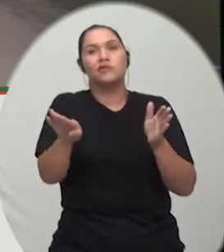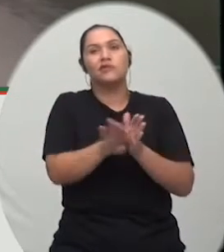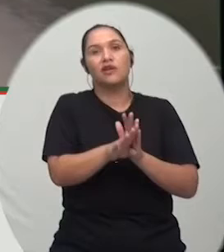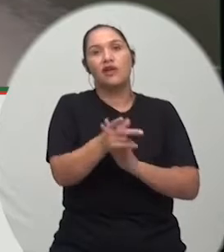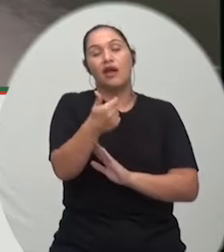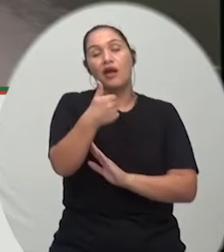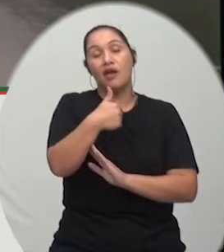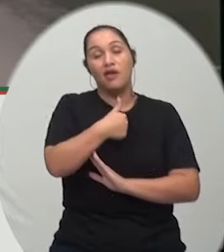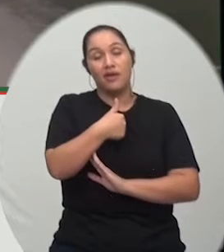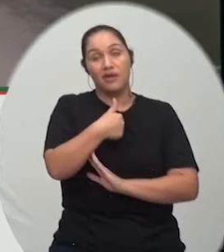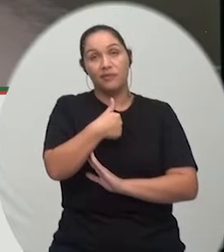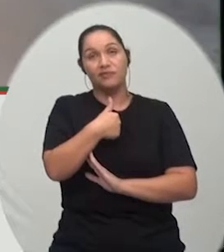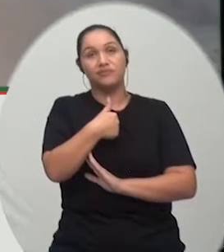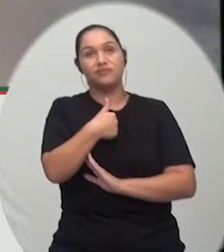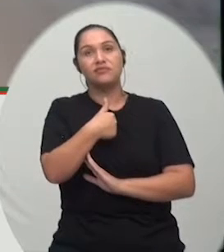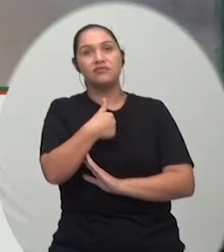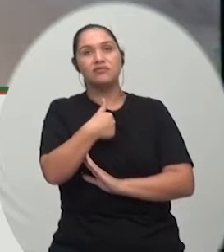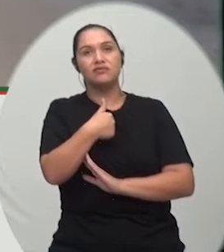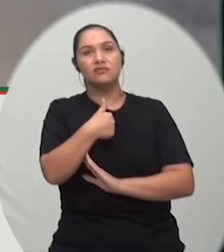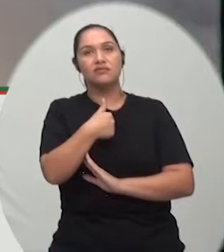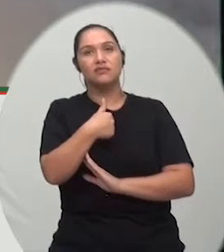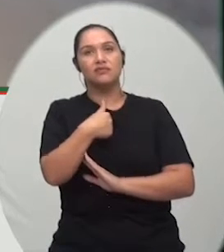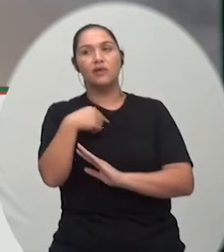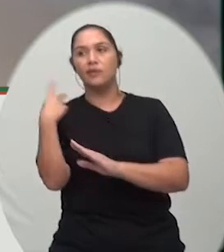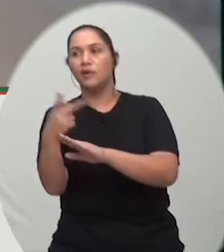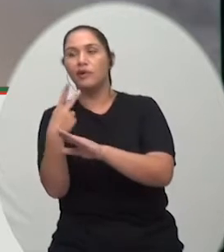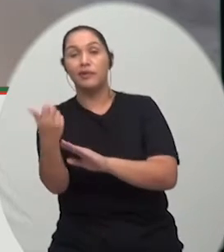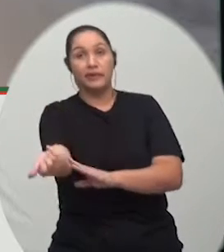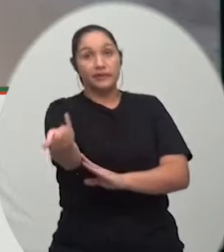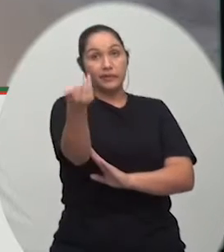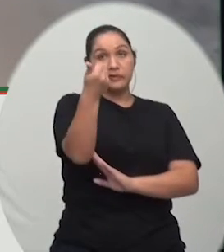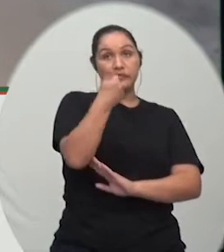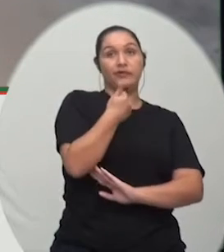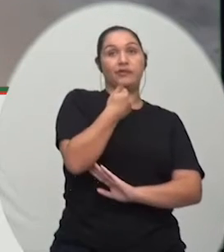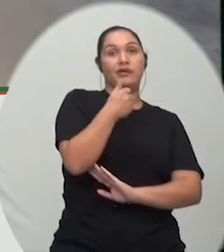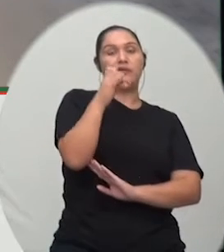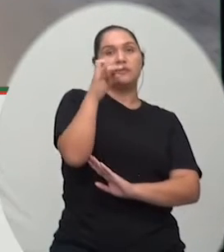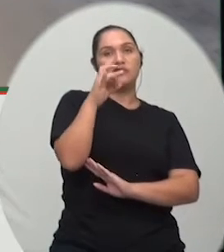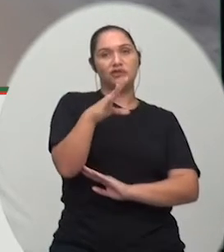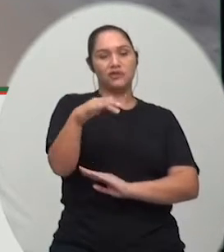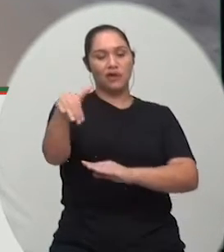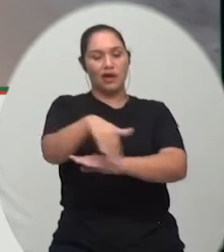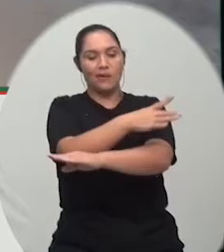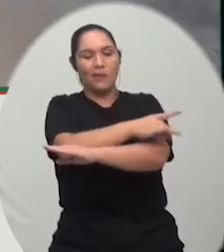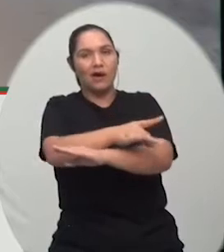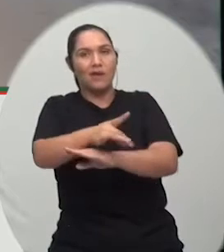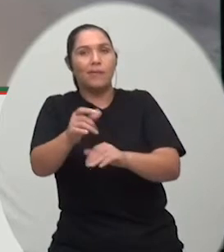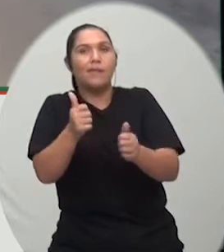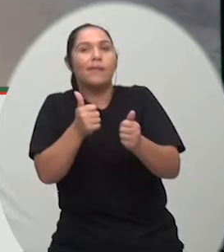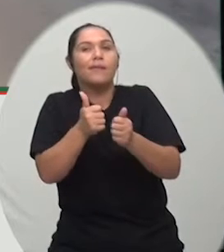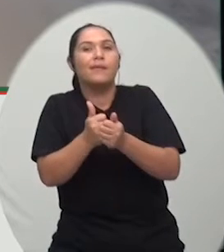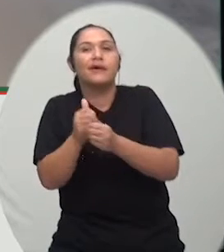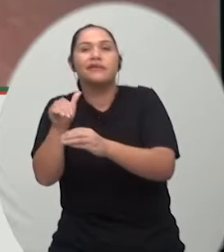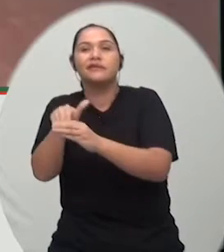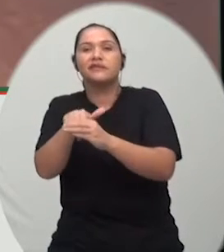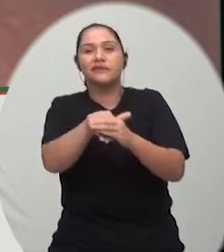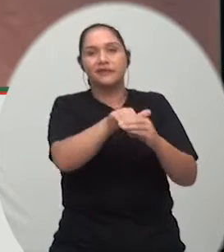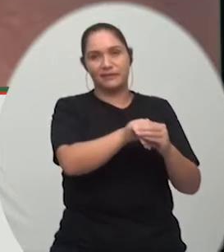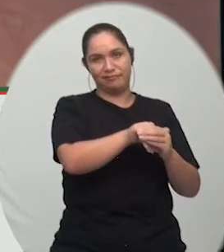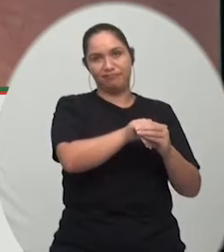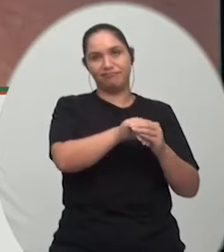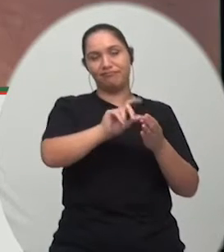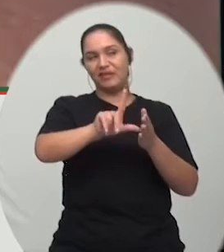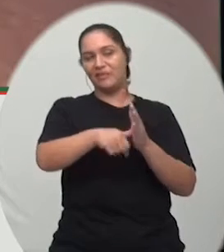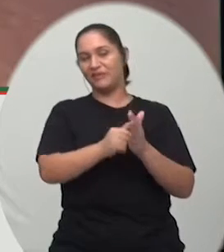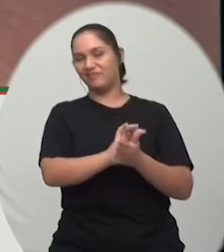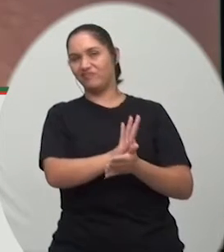manutenção, infelizmente, tem ocorrido próximo de eleições. E depois acontece muito pouco. E é claro,